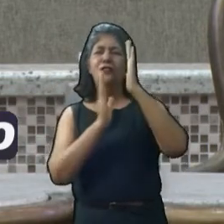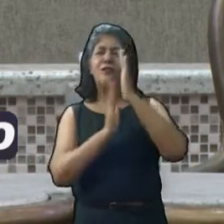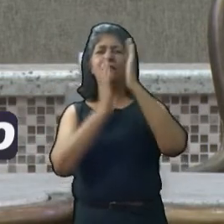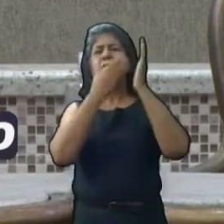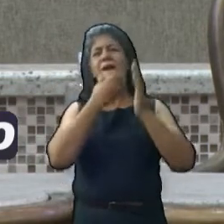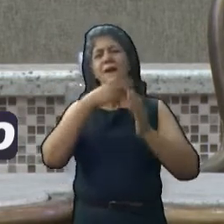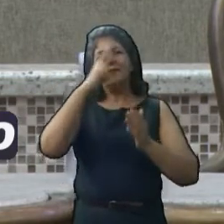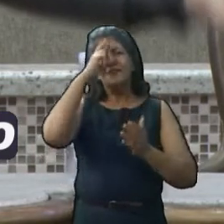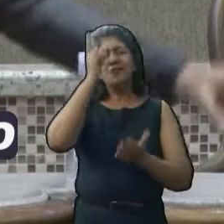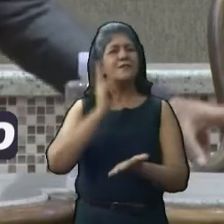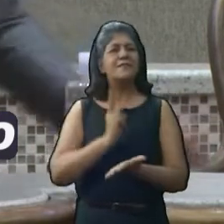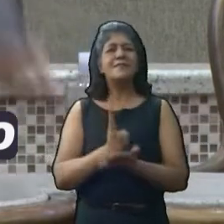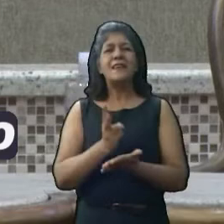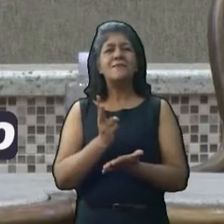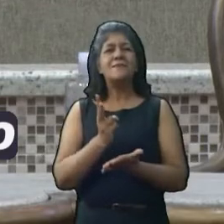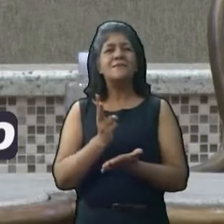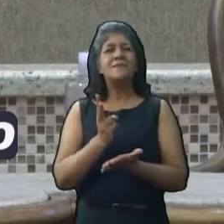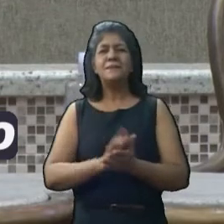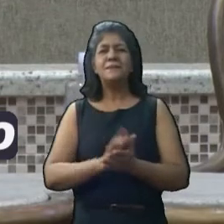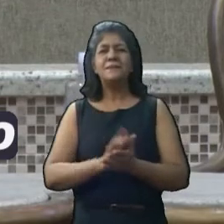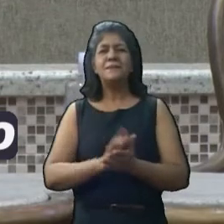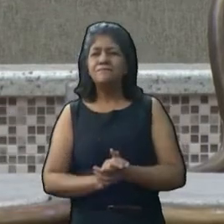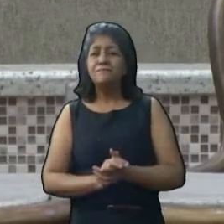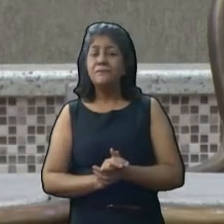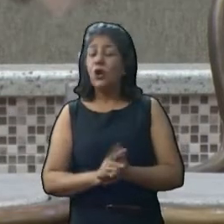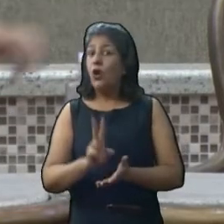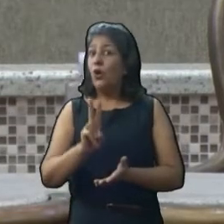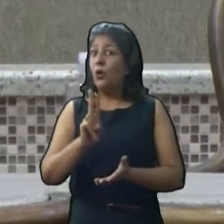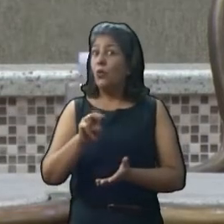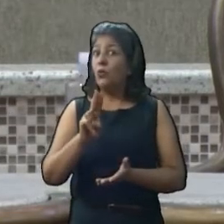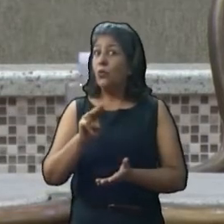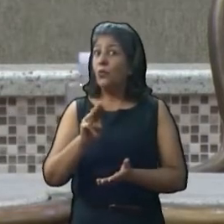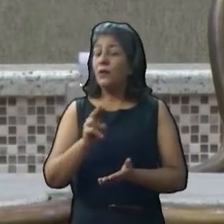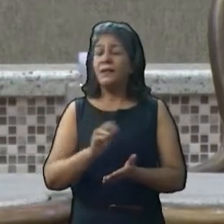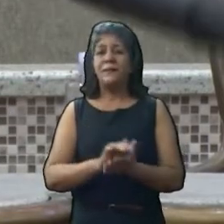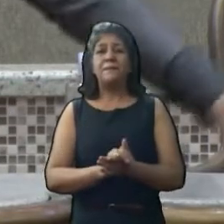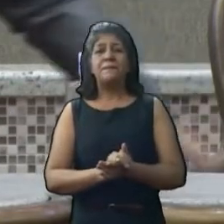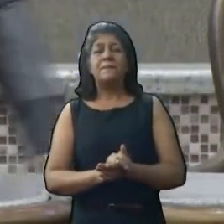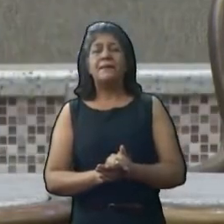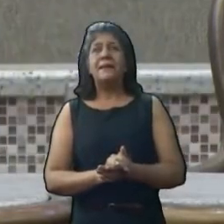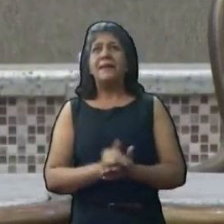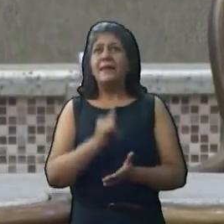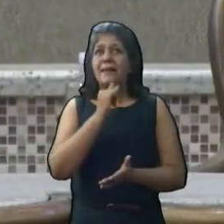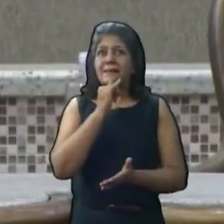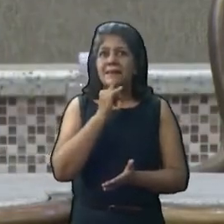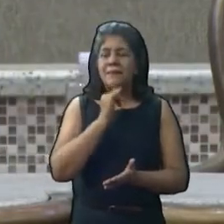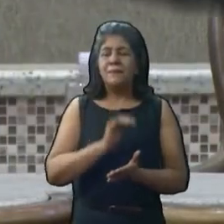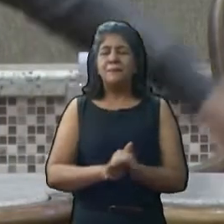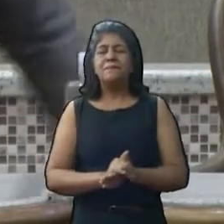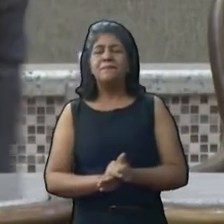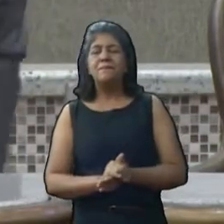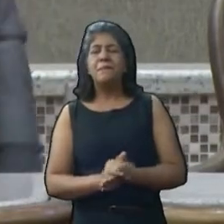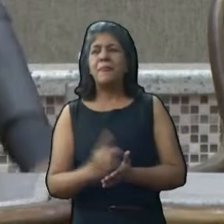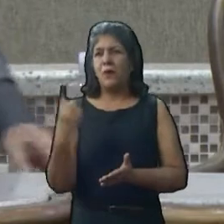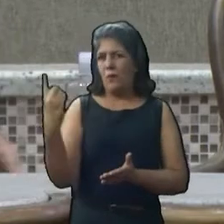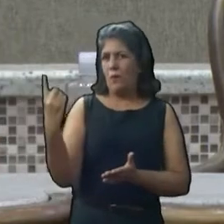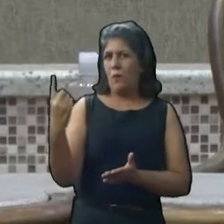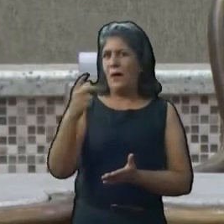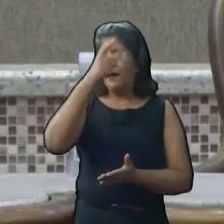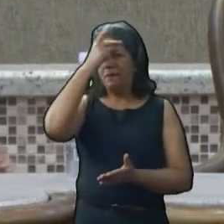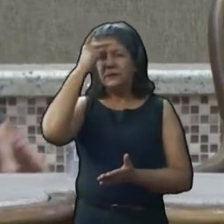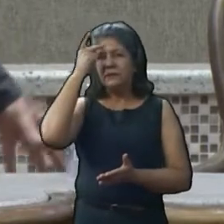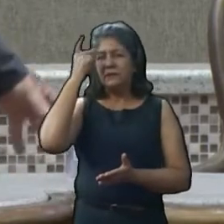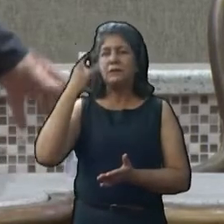olha muito pelo contrário muito ao contrário da pessoa que se embriaga com álcool que se embriaga com vinho